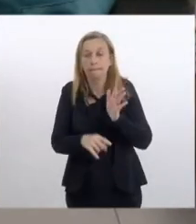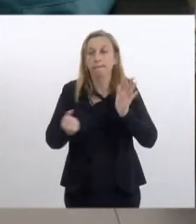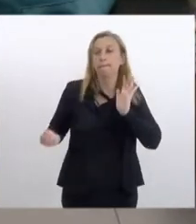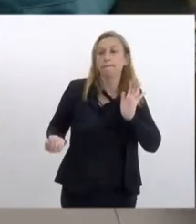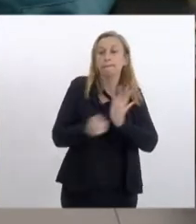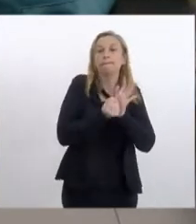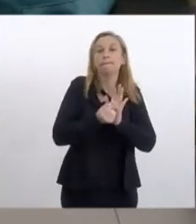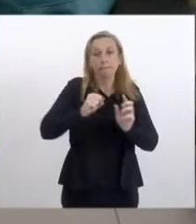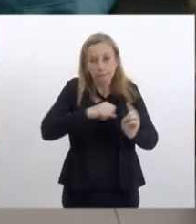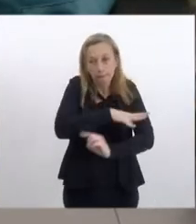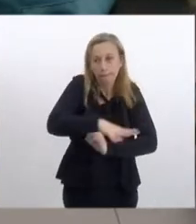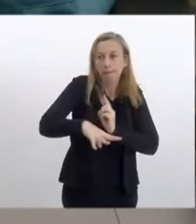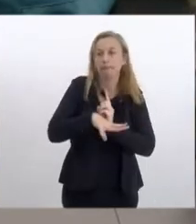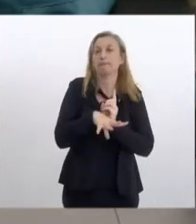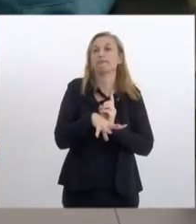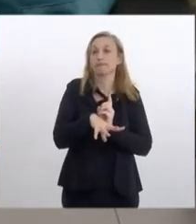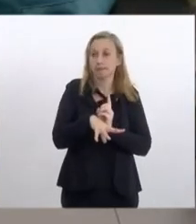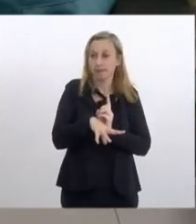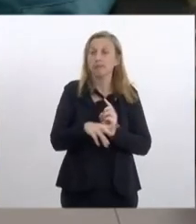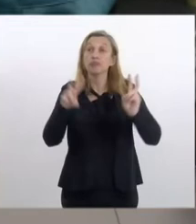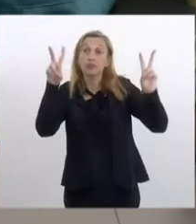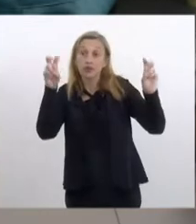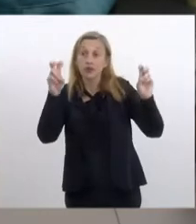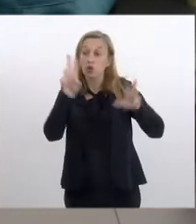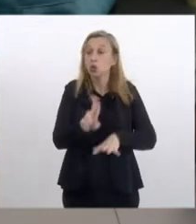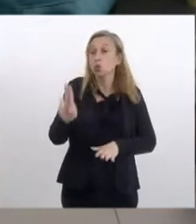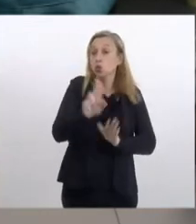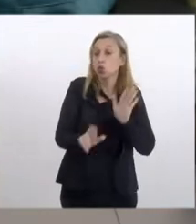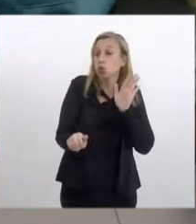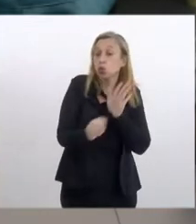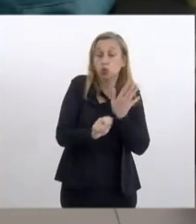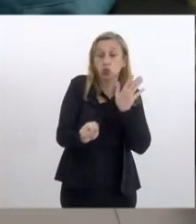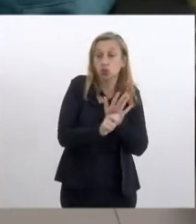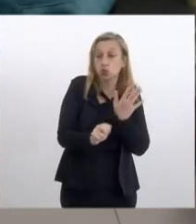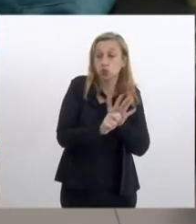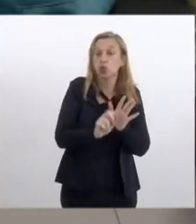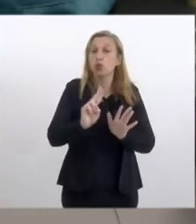impactos sociais, né, nessa questão do uso abusivo